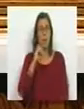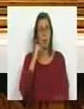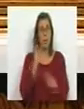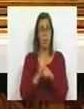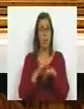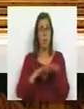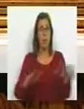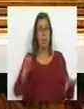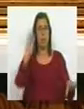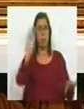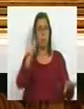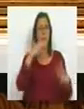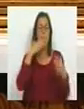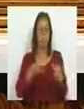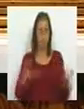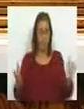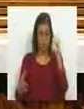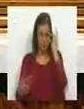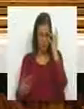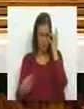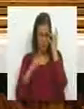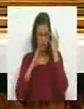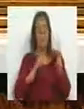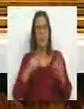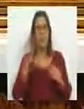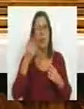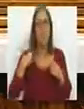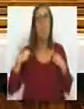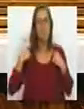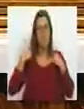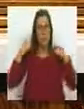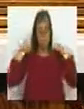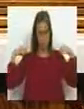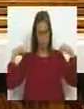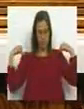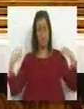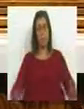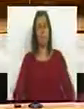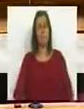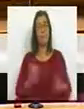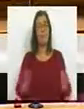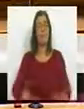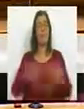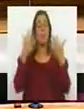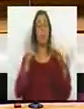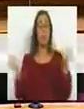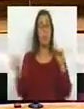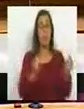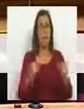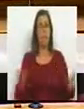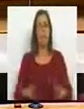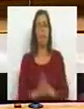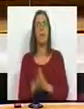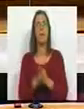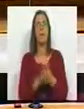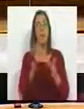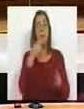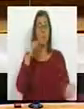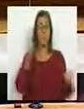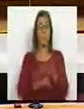Em relação à mesa, com certeza. Senhora Presidente, estamos no princípio deste debate com